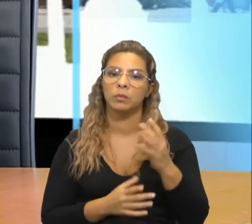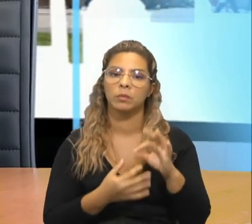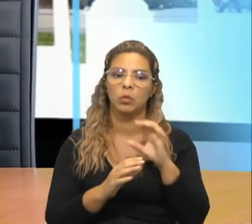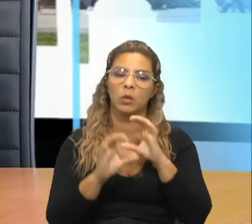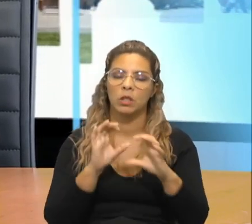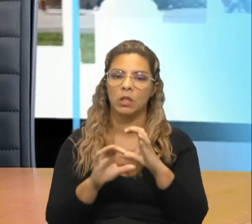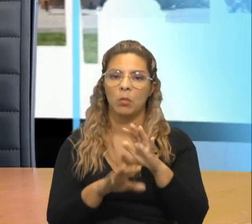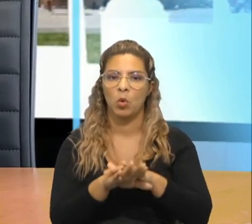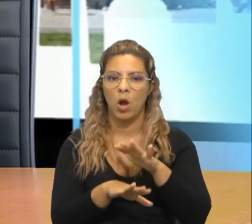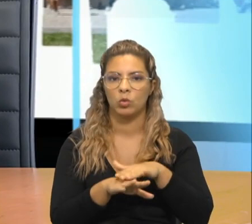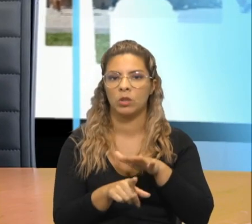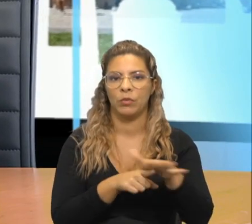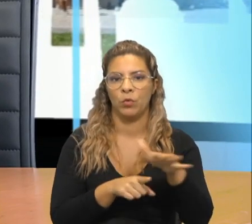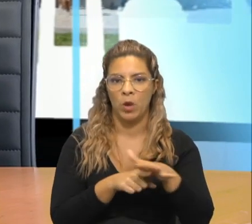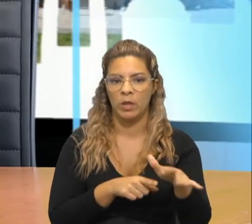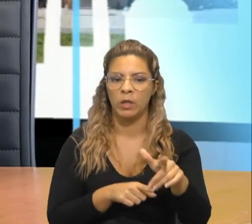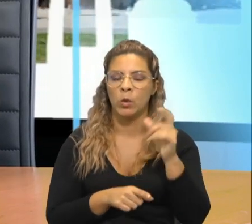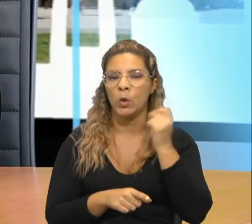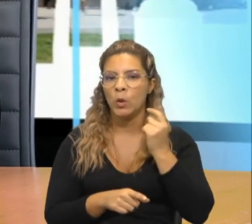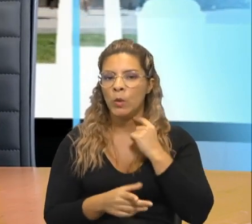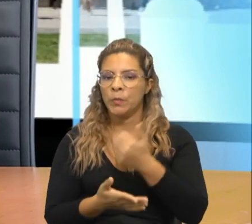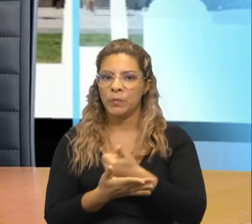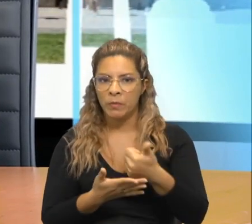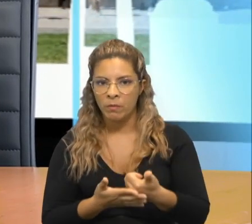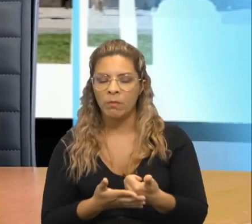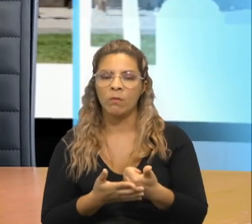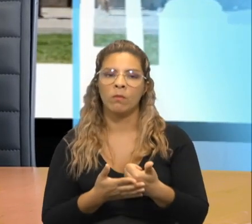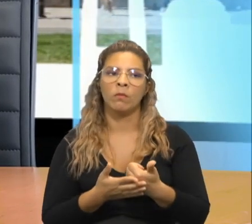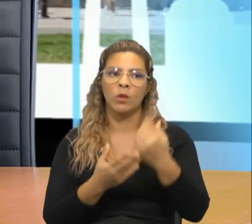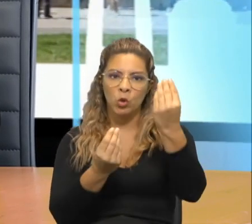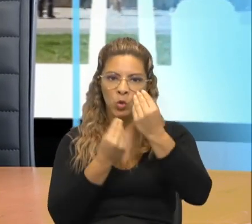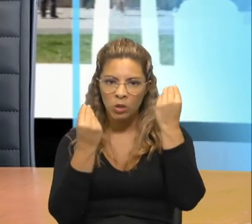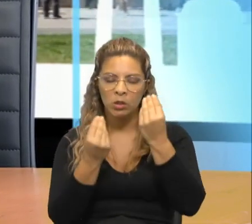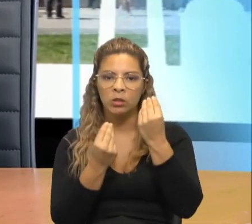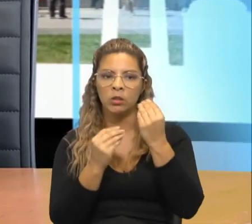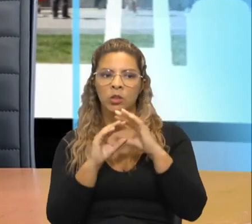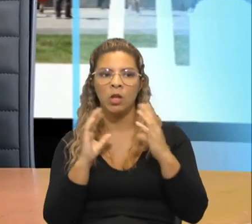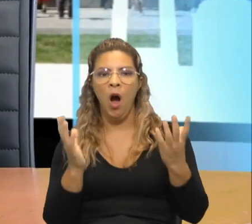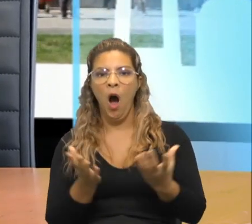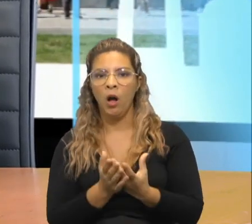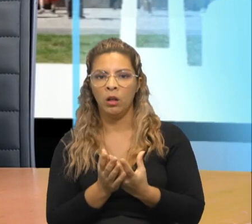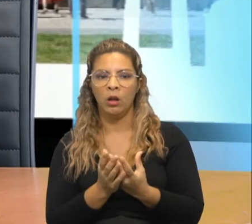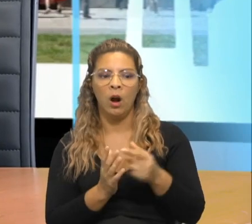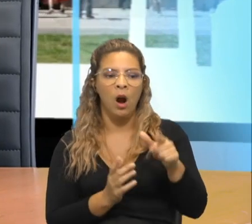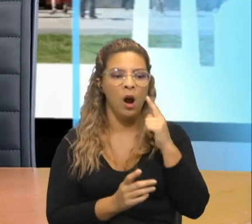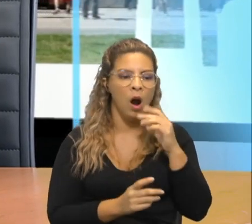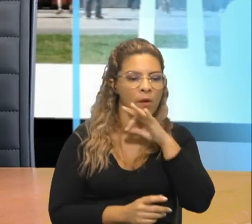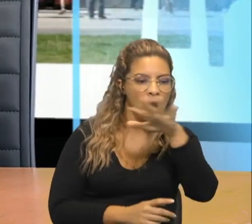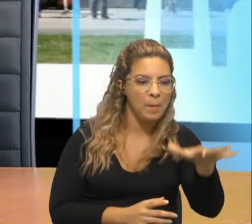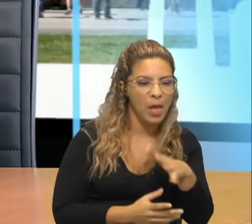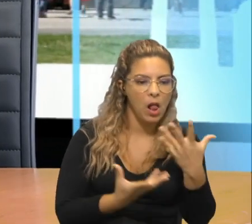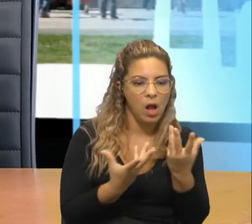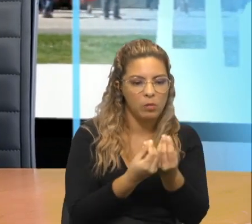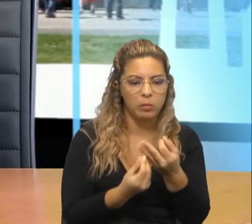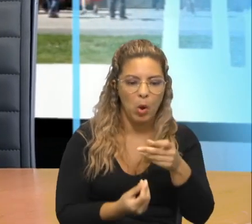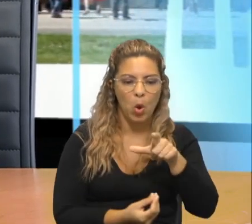da comunicação, cursos de Bíblia, de formação geral, com auxílio de toda a família paulina, a família paulista